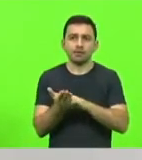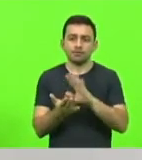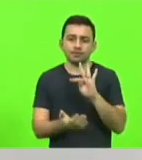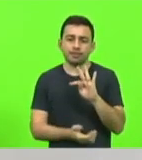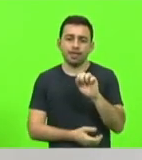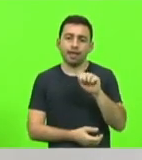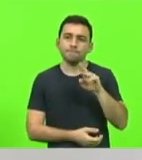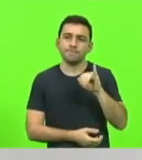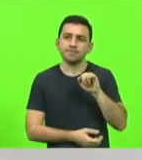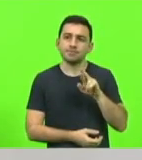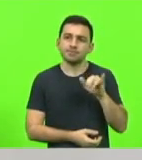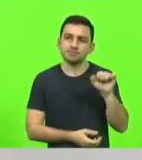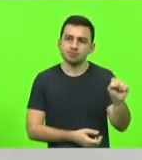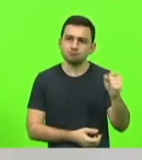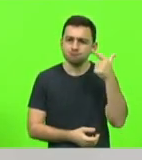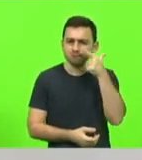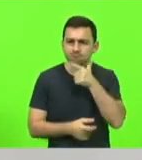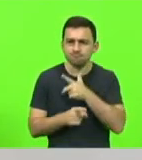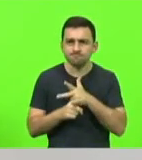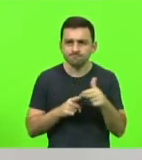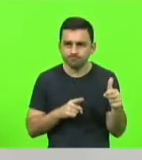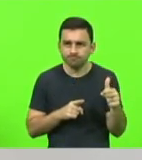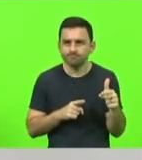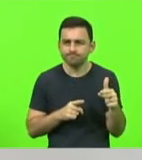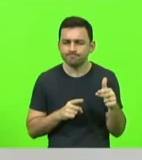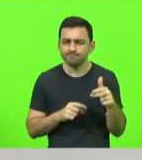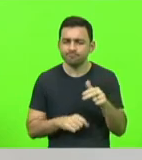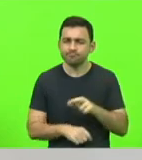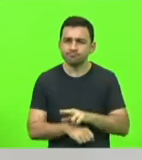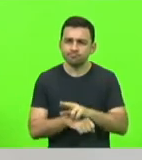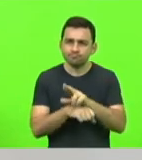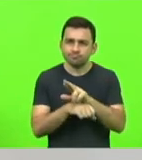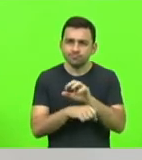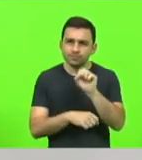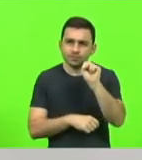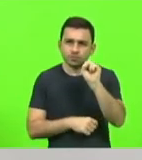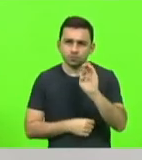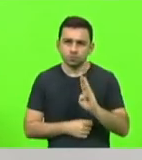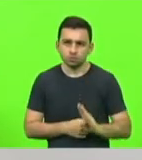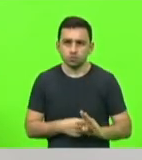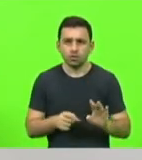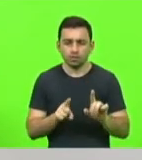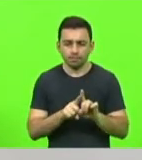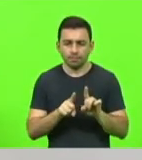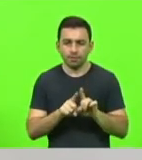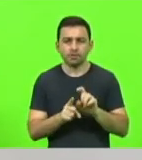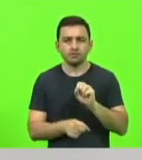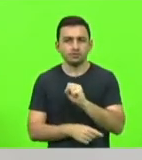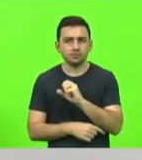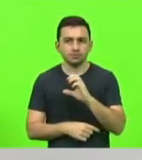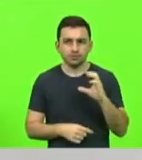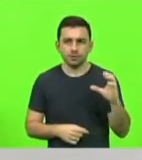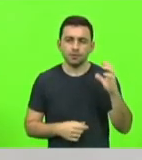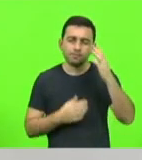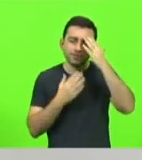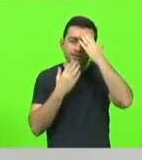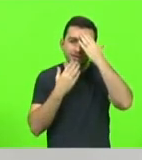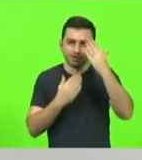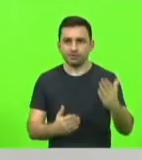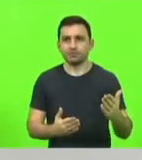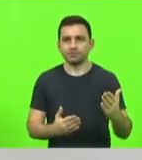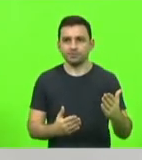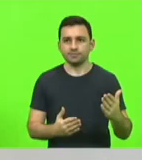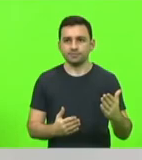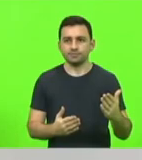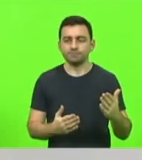conquista, em nome de toda a nossa comunidade de São Bento do Sul e também de Santa Catarina. Meu muito obrigado,